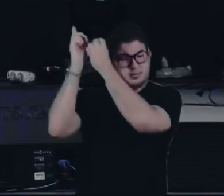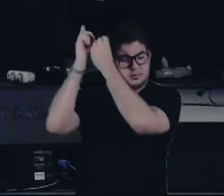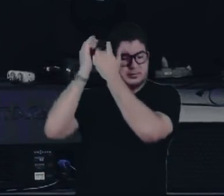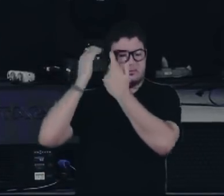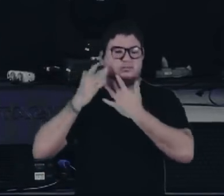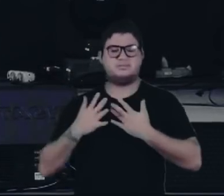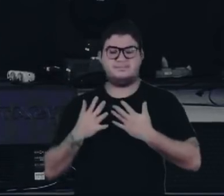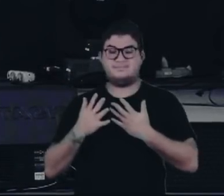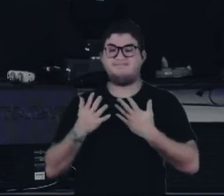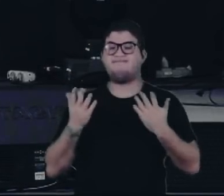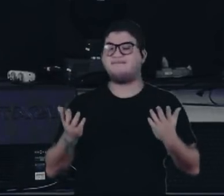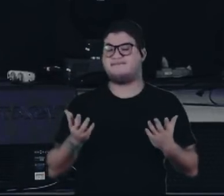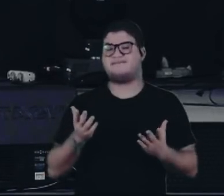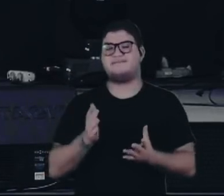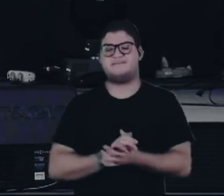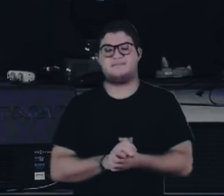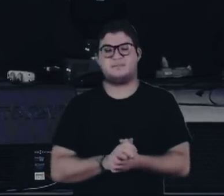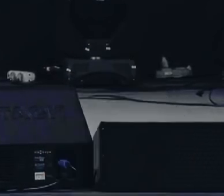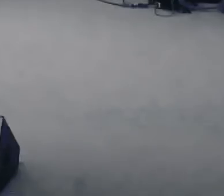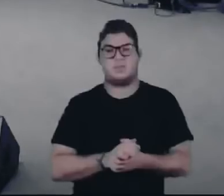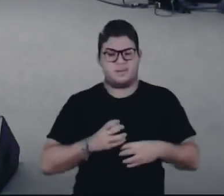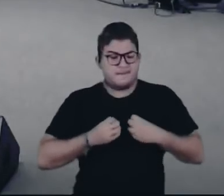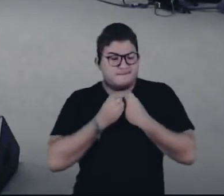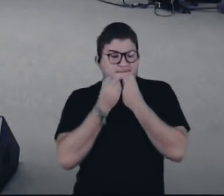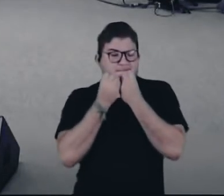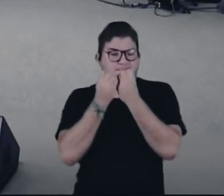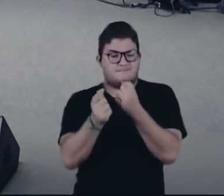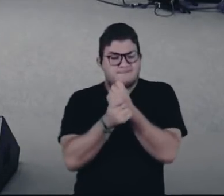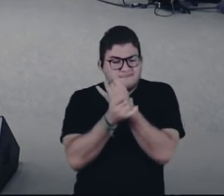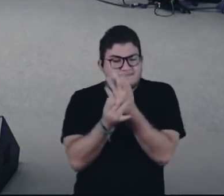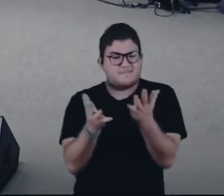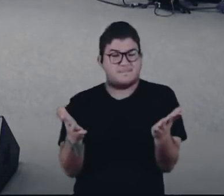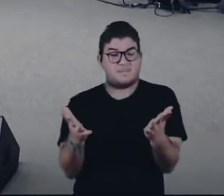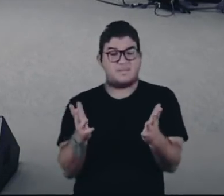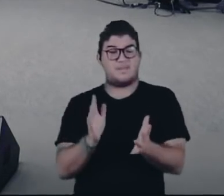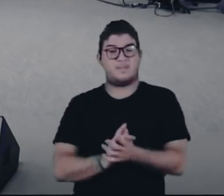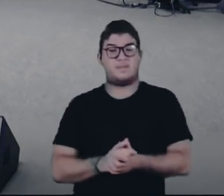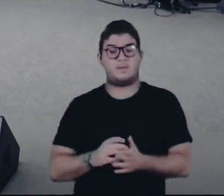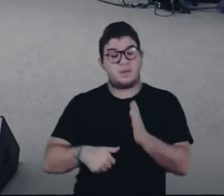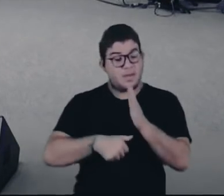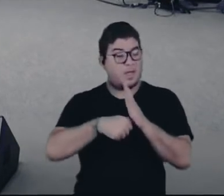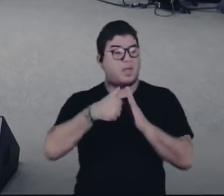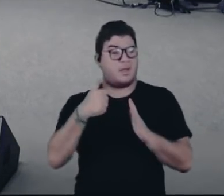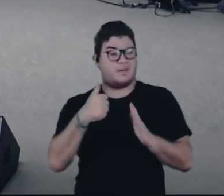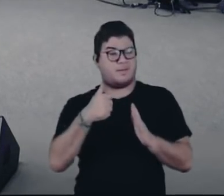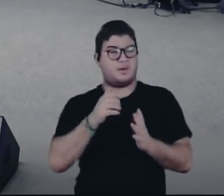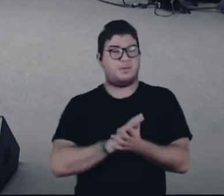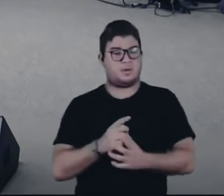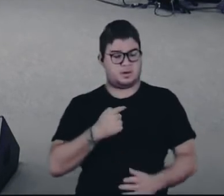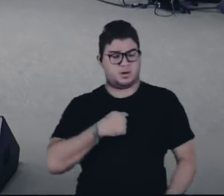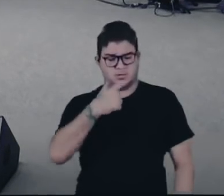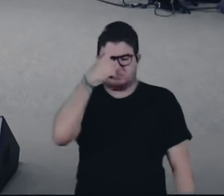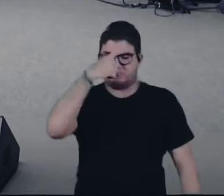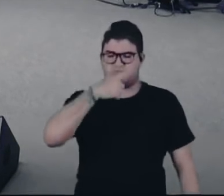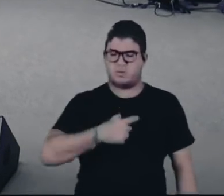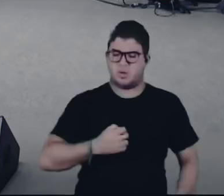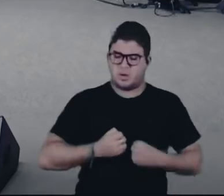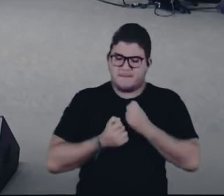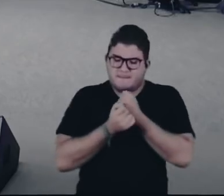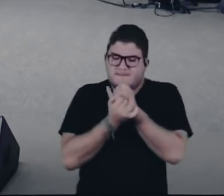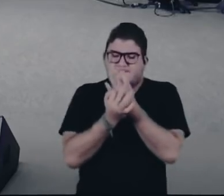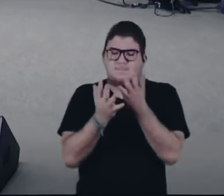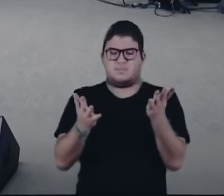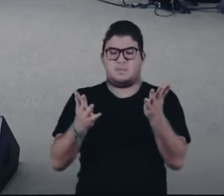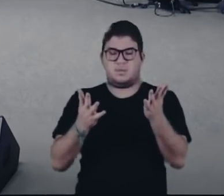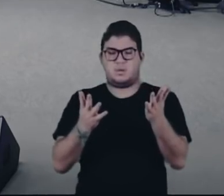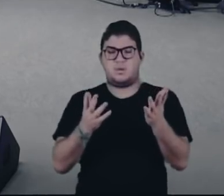vida. E para ser doador, o que é que a gente deve doar? Primeiro, eu sou um doador, então eu